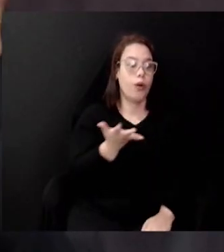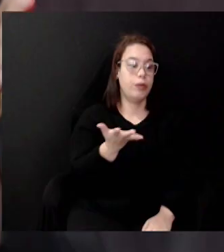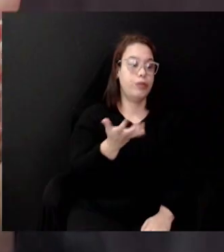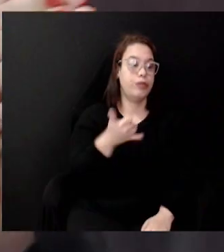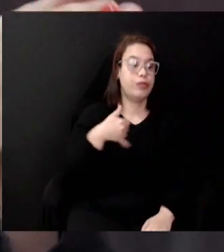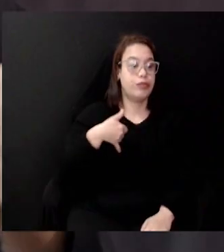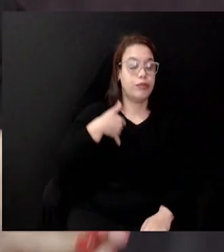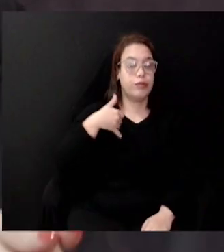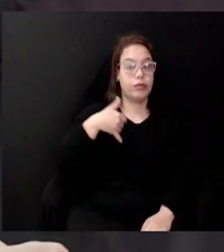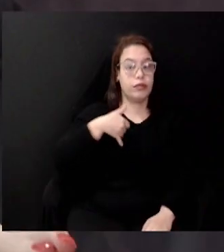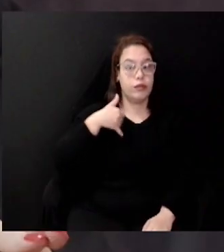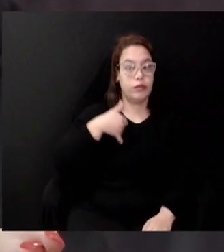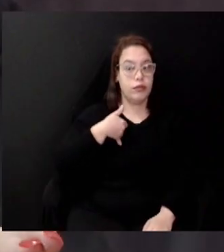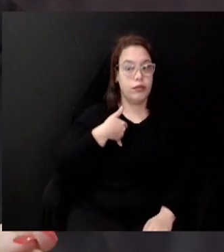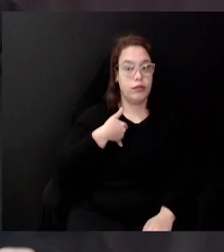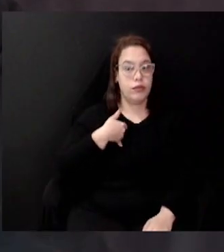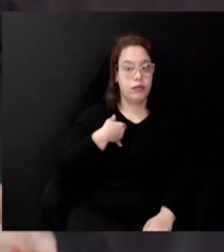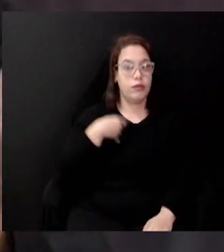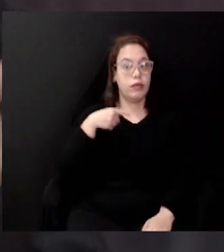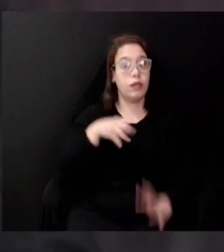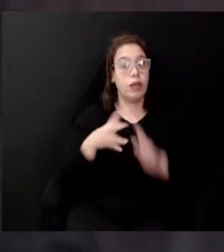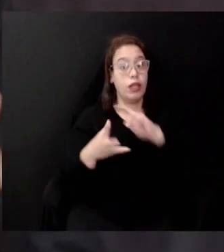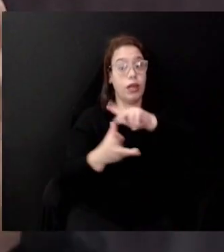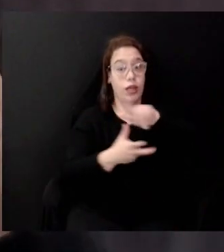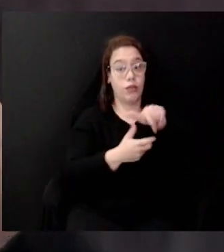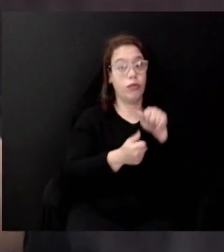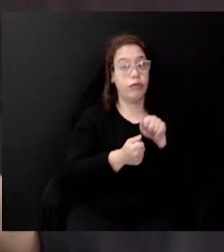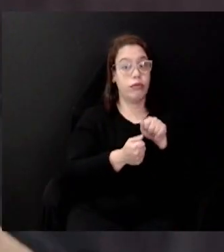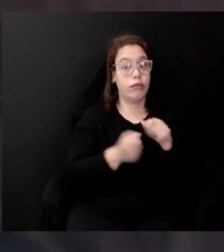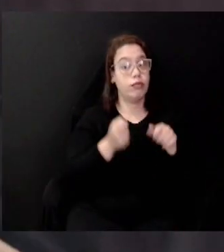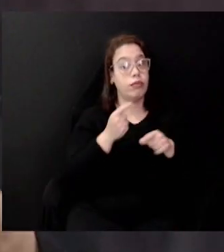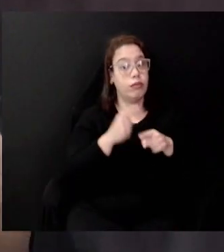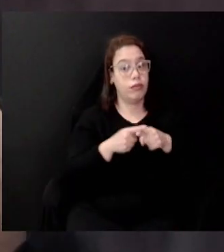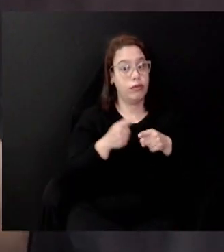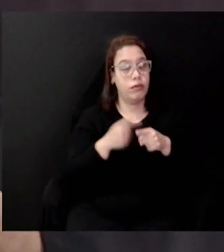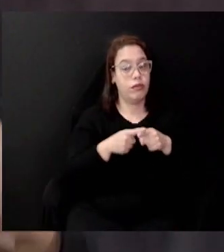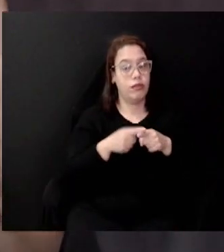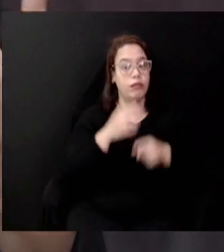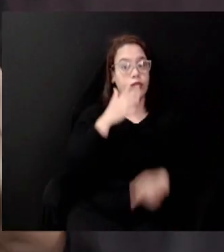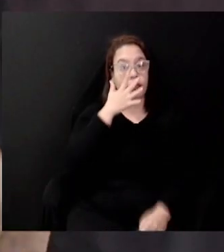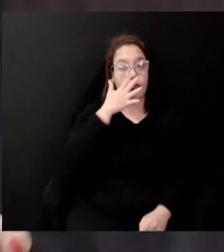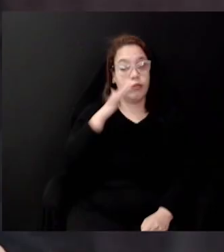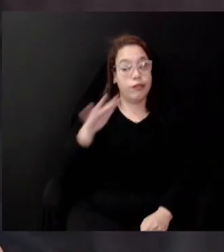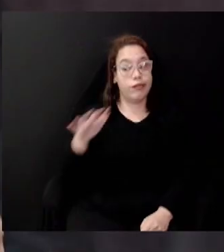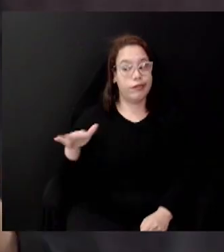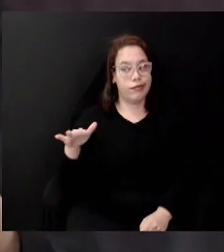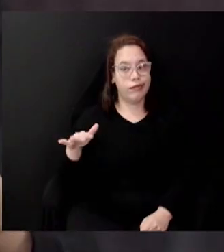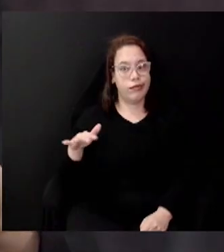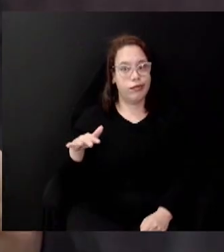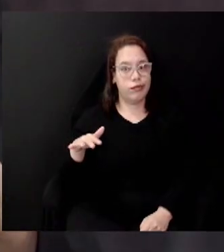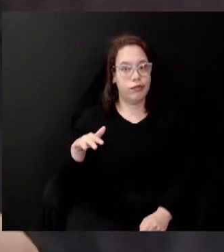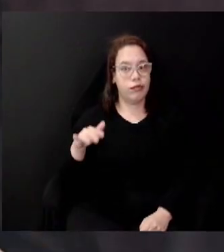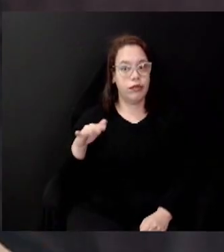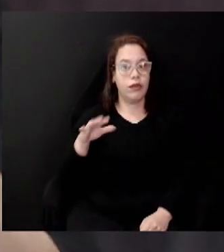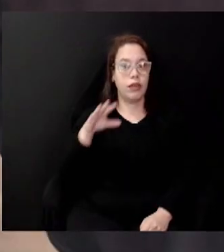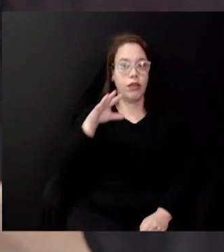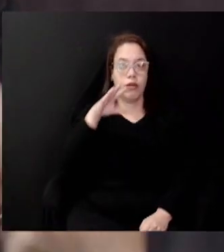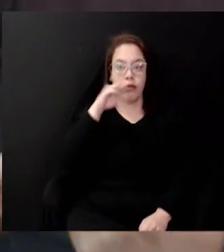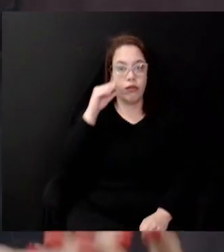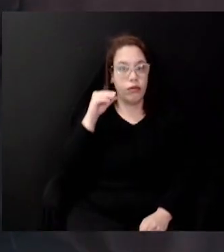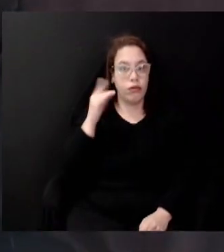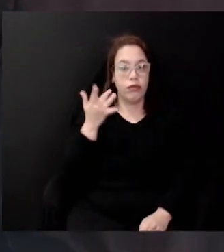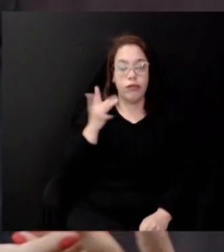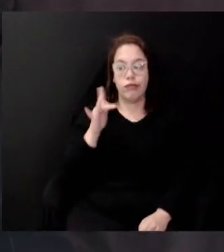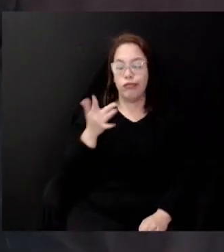se estar nesse mundo. Porque as crianças, né, e muitos adolescentes não têm maturidade